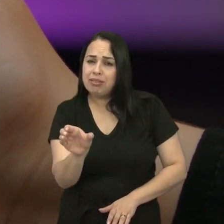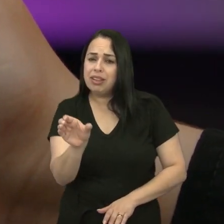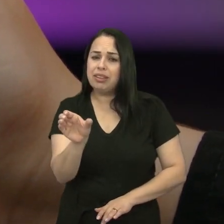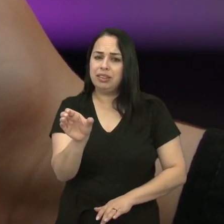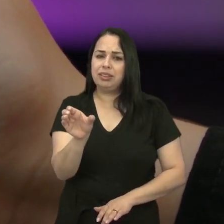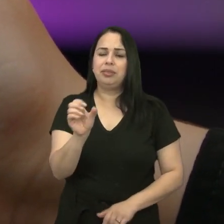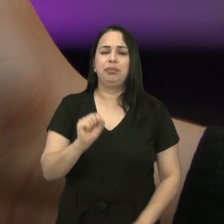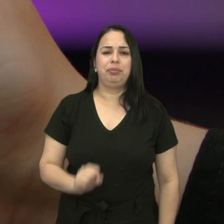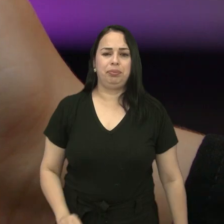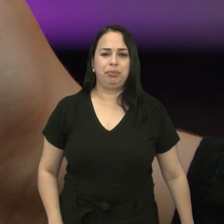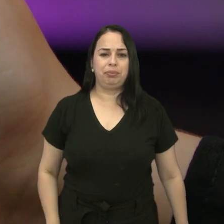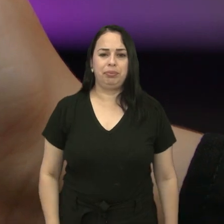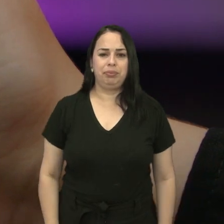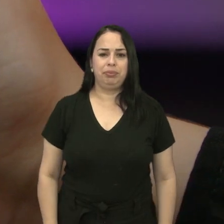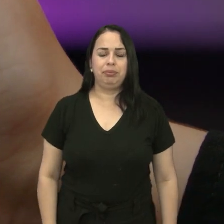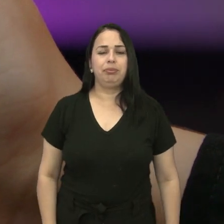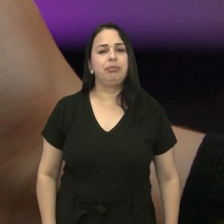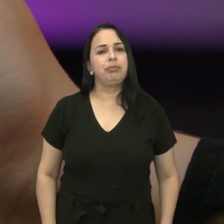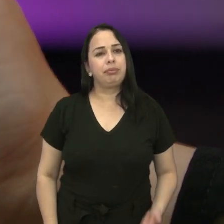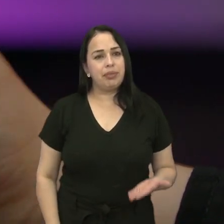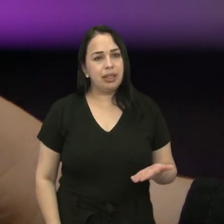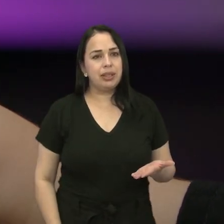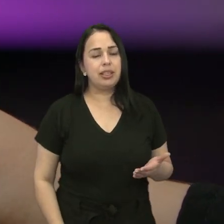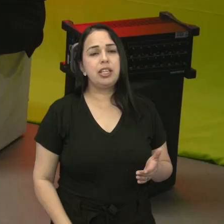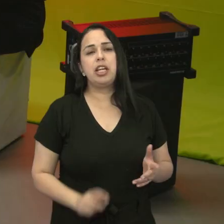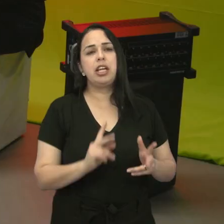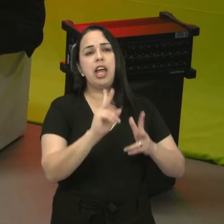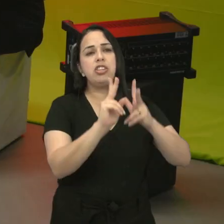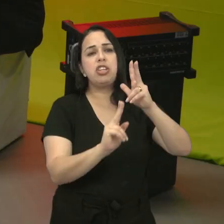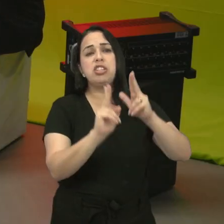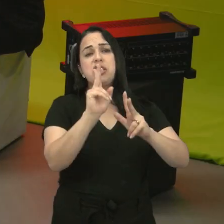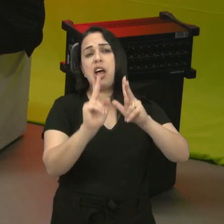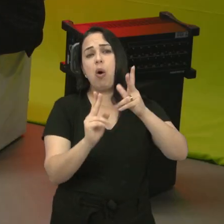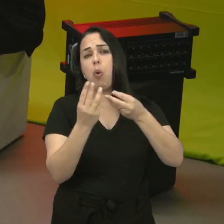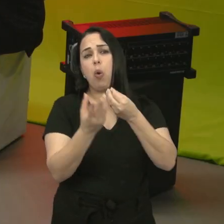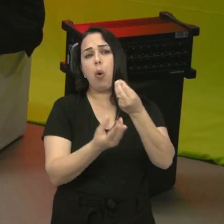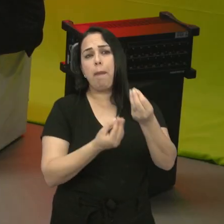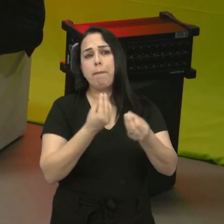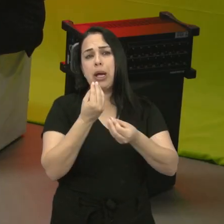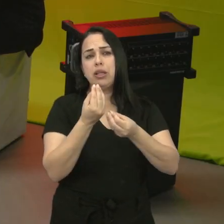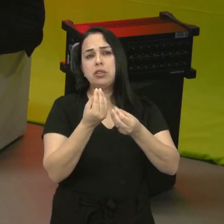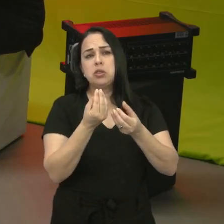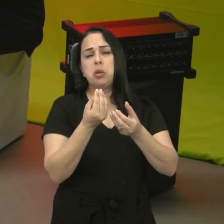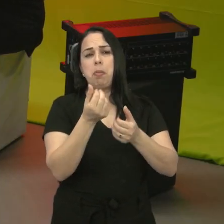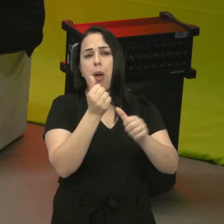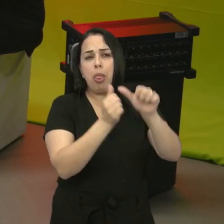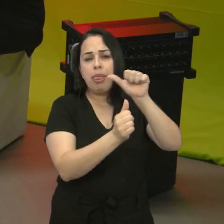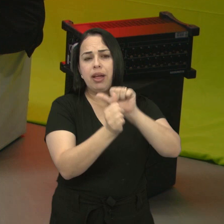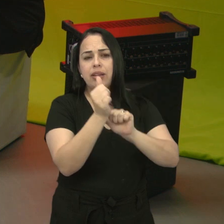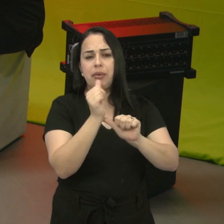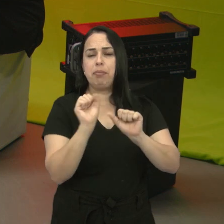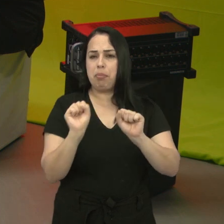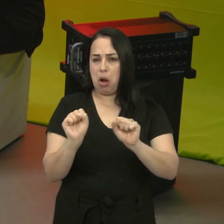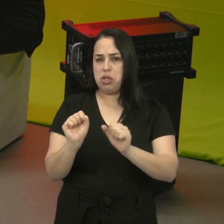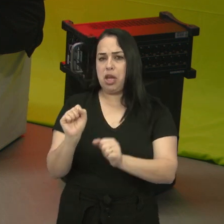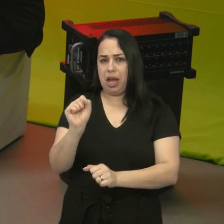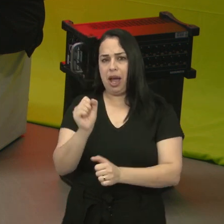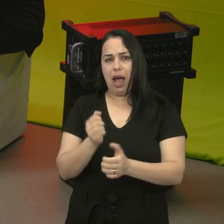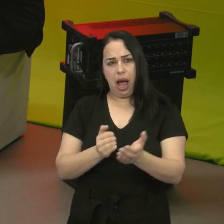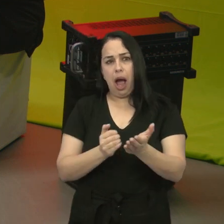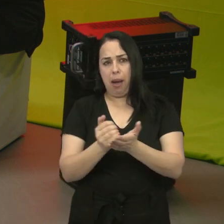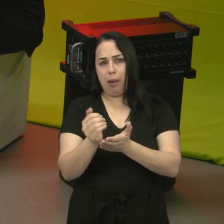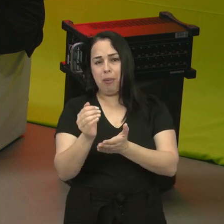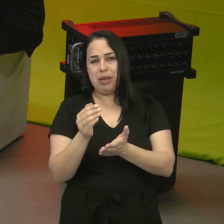Nunca foto tortinha. Sim. E a parte de edição, Nadine? Também é uma outra coisa muito interessante. Já pode ir abrindo aí seu aplicativo.